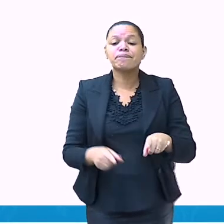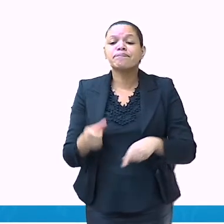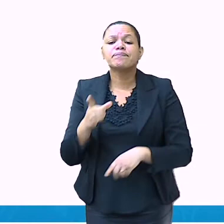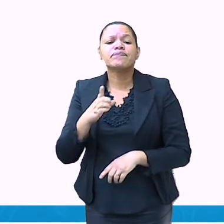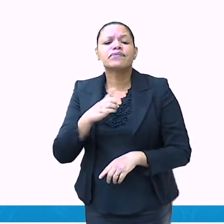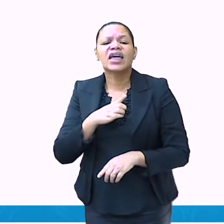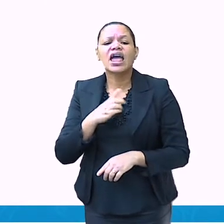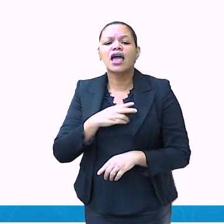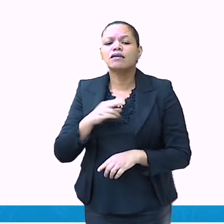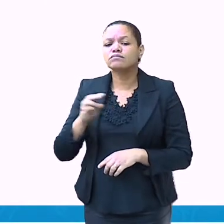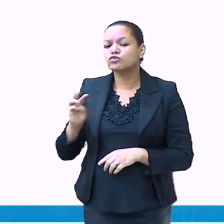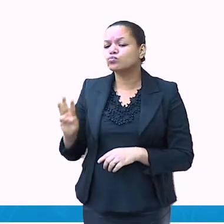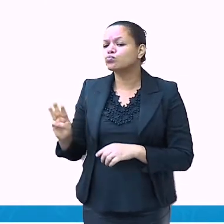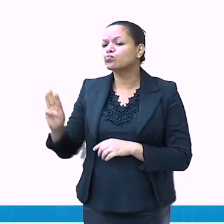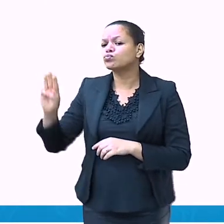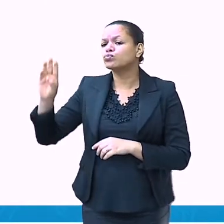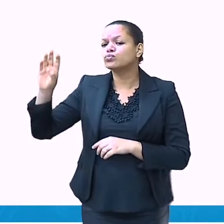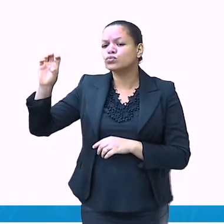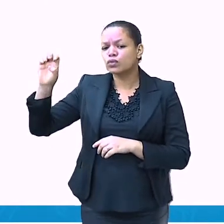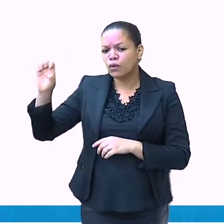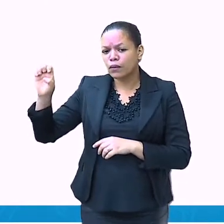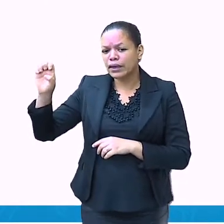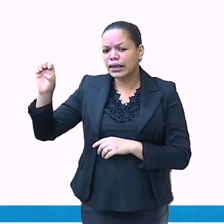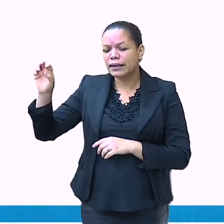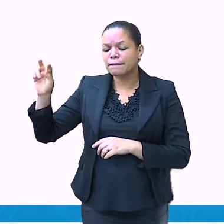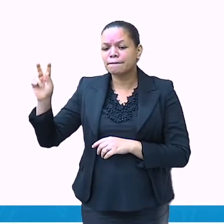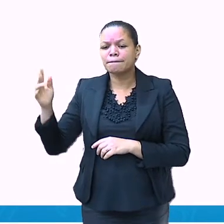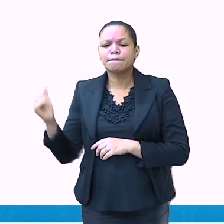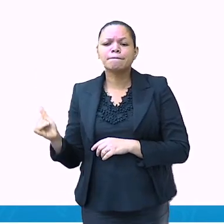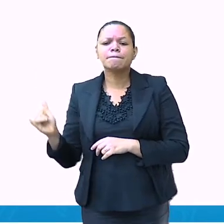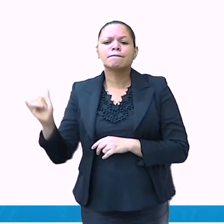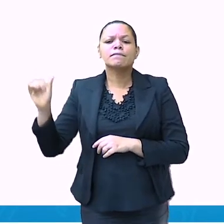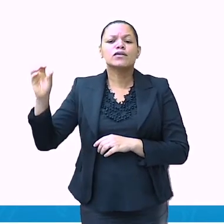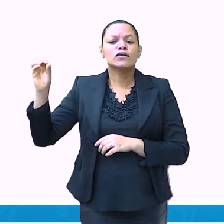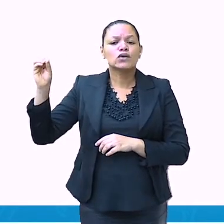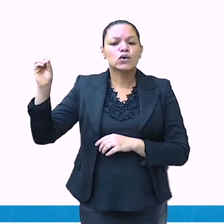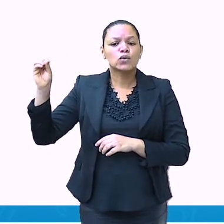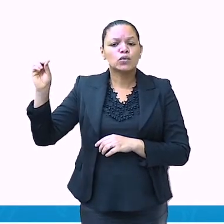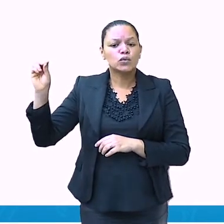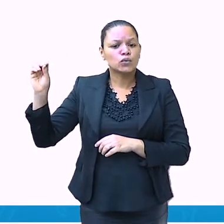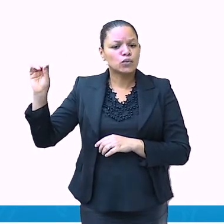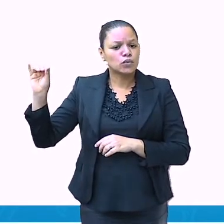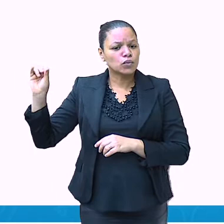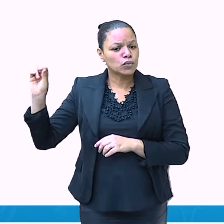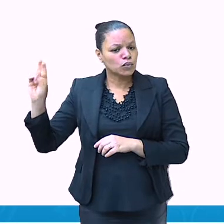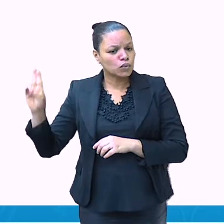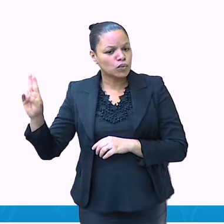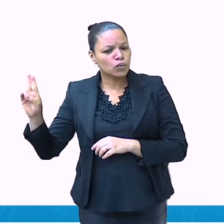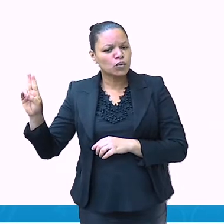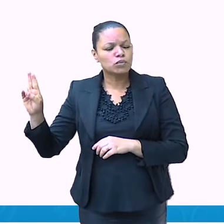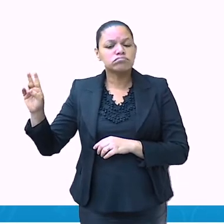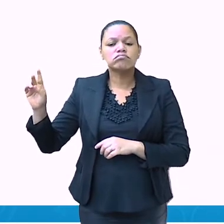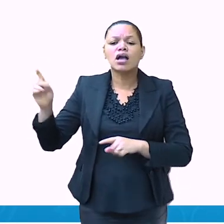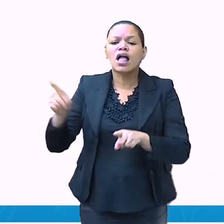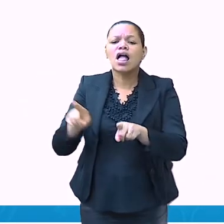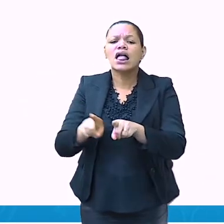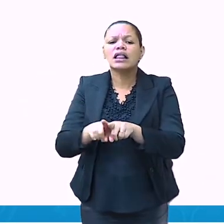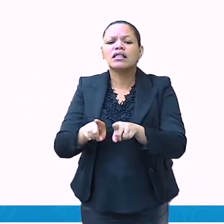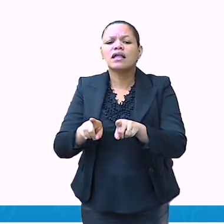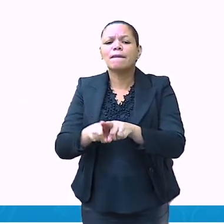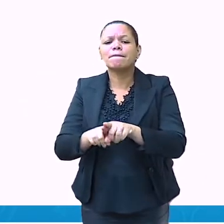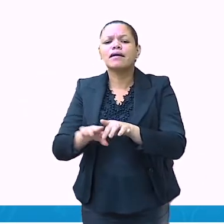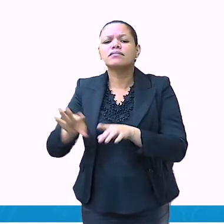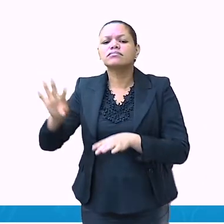do plural é we, que é nós, you and they é para eles,